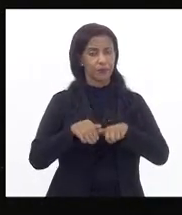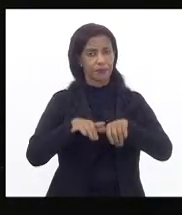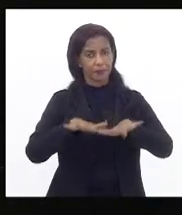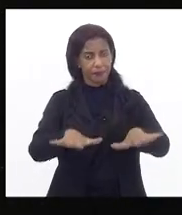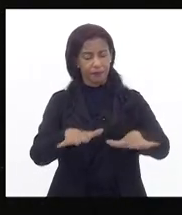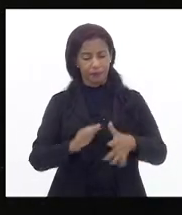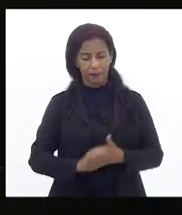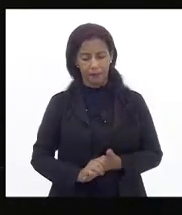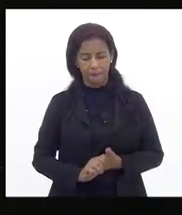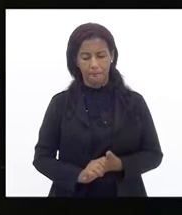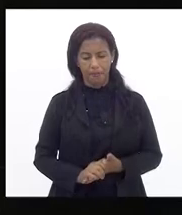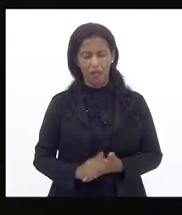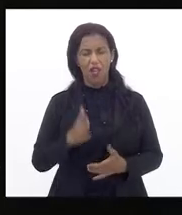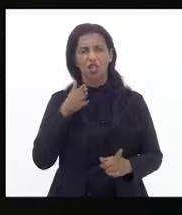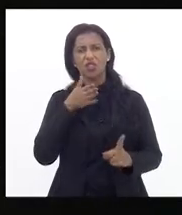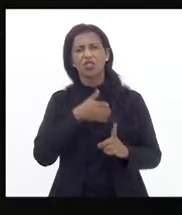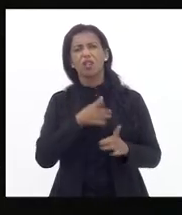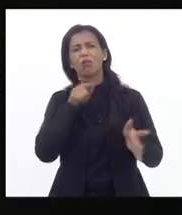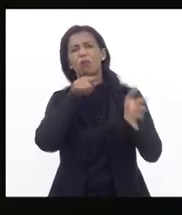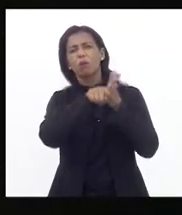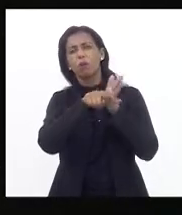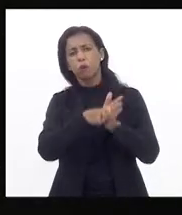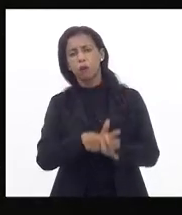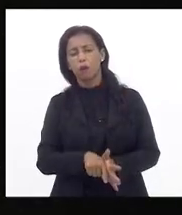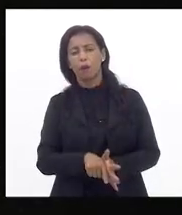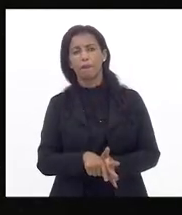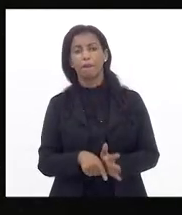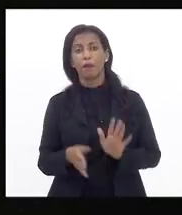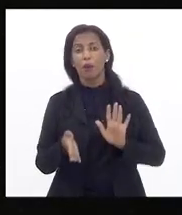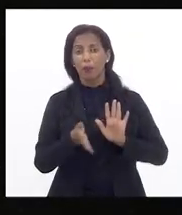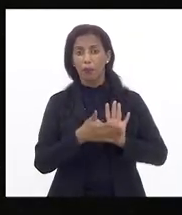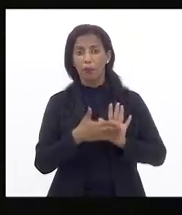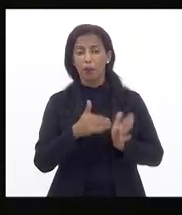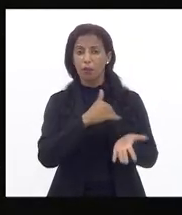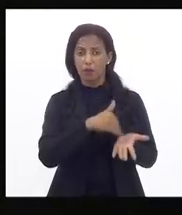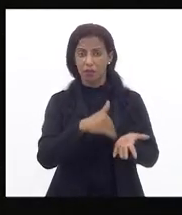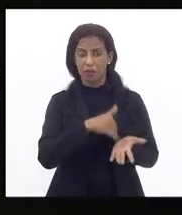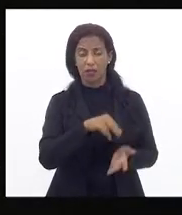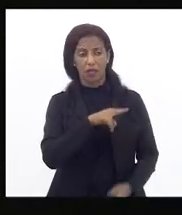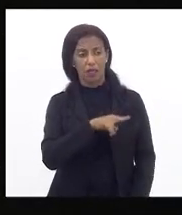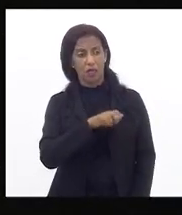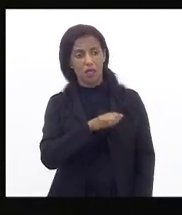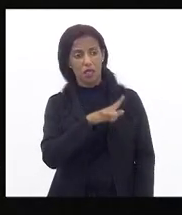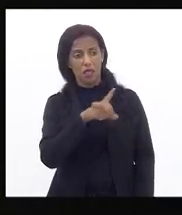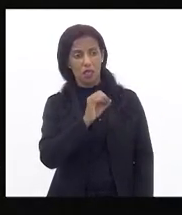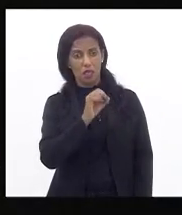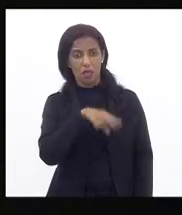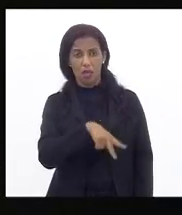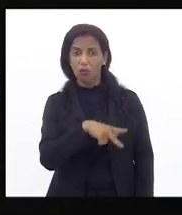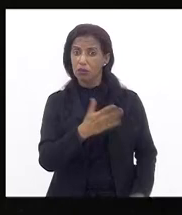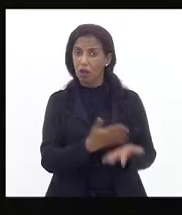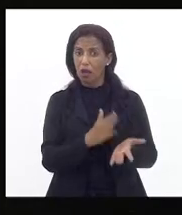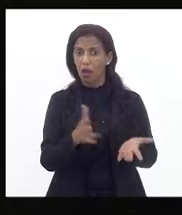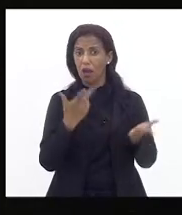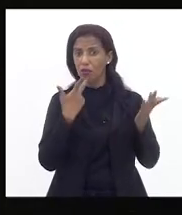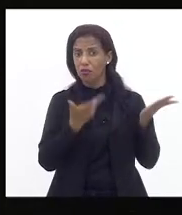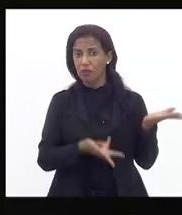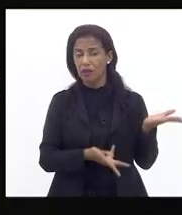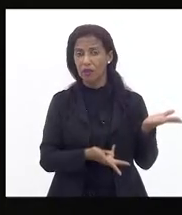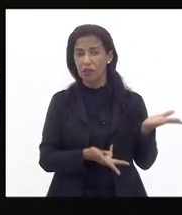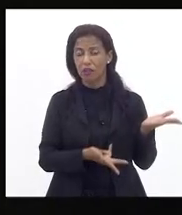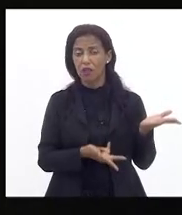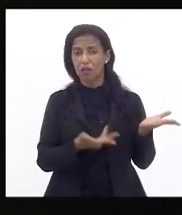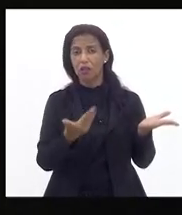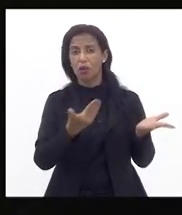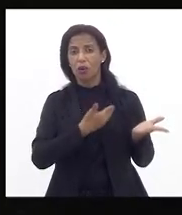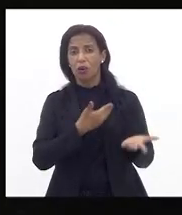gostaria de ir direto para as intervenções agora ver o seguinte o próprio secretário Nelson Rocha aqui presente acabou de dizer e